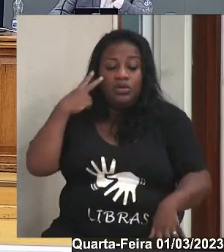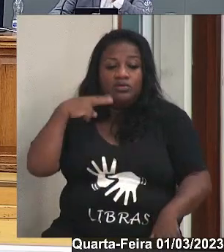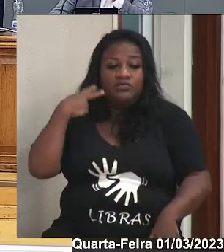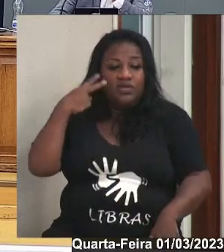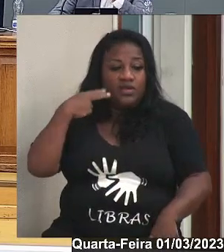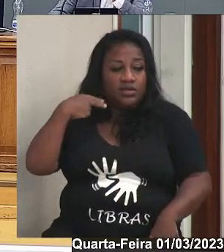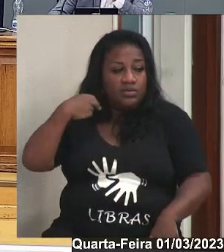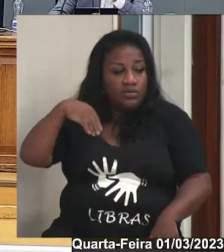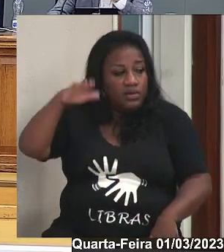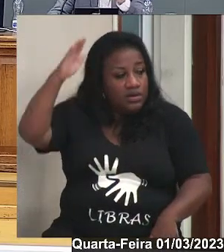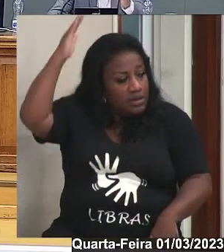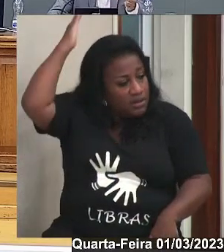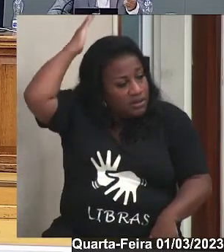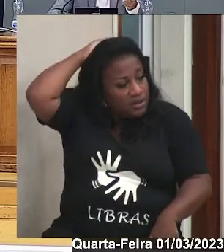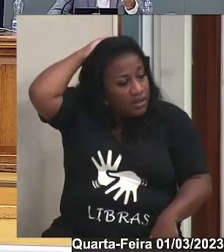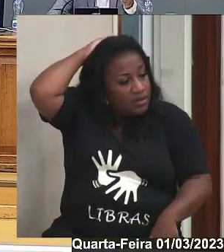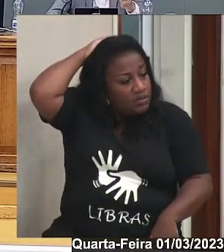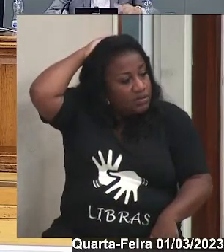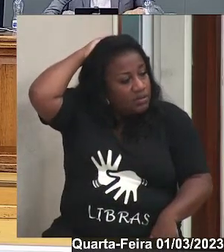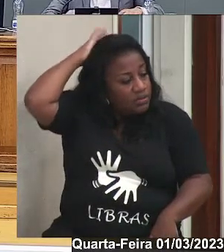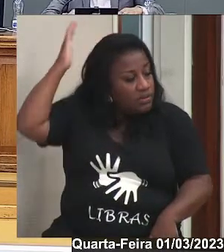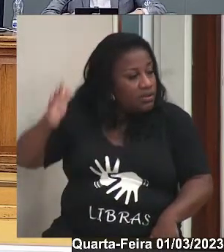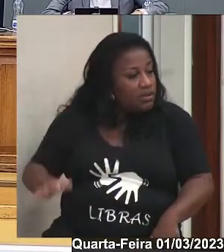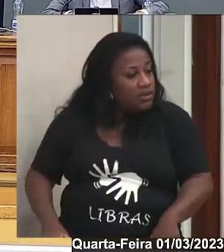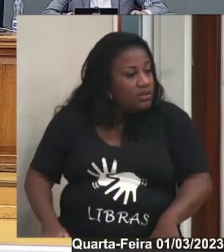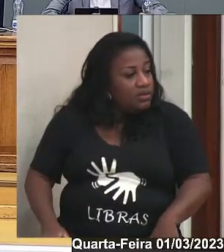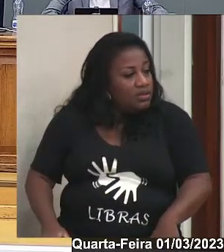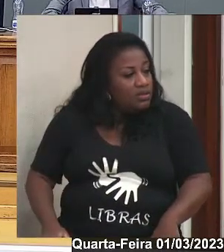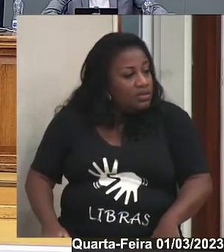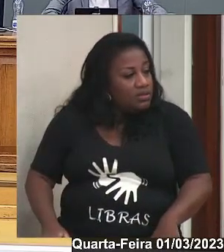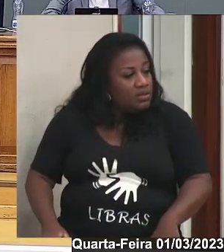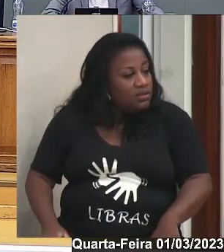Vereador Adalto Batista. Com a palavra, vereador Adalto.